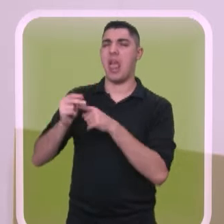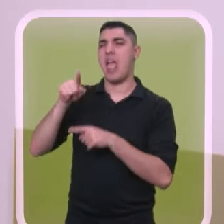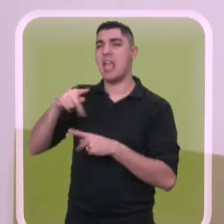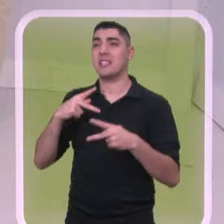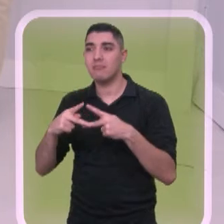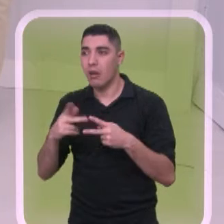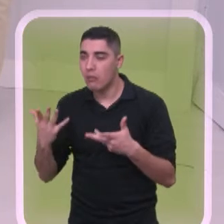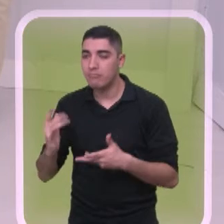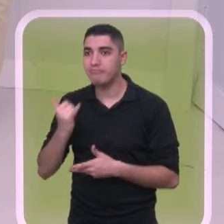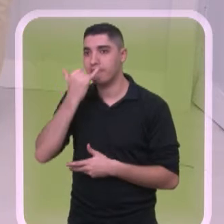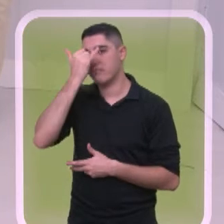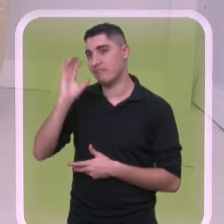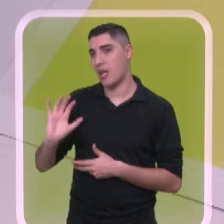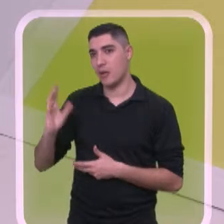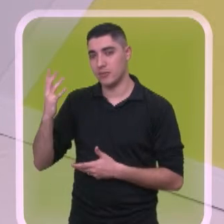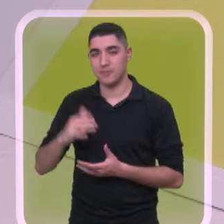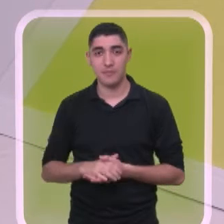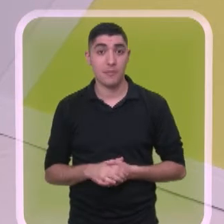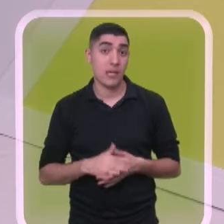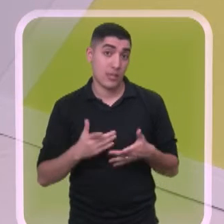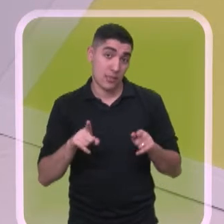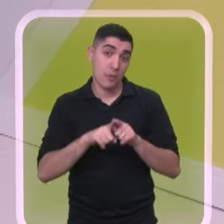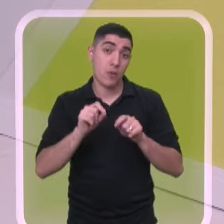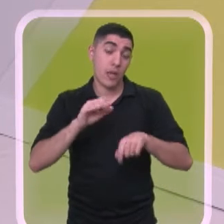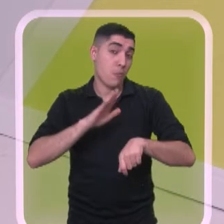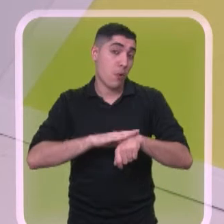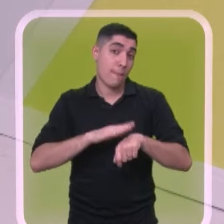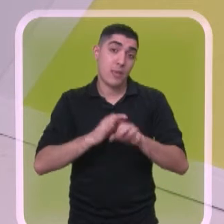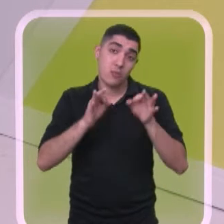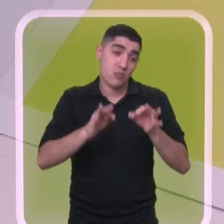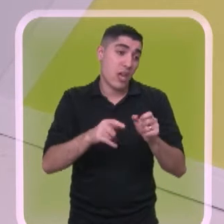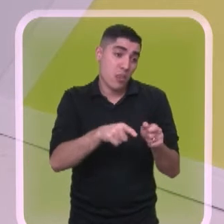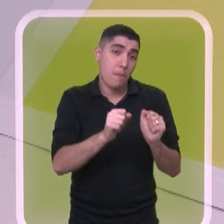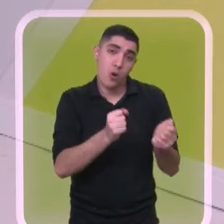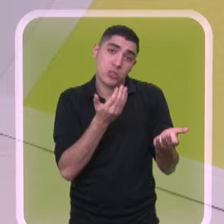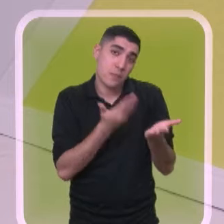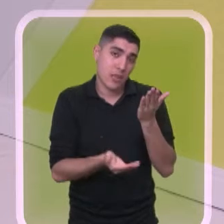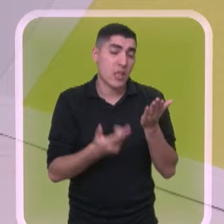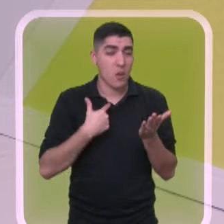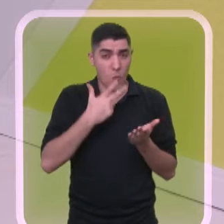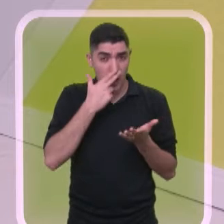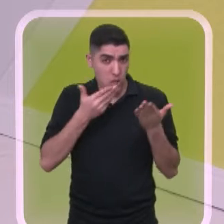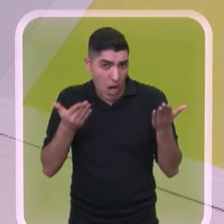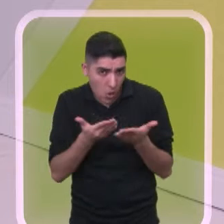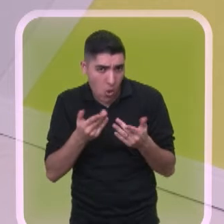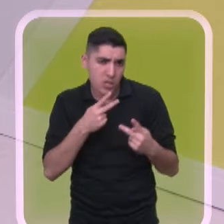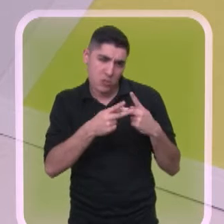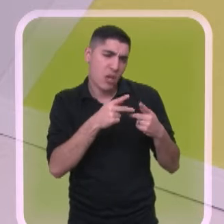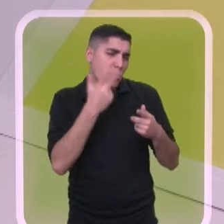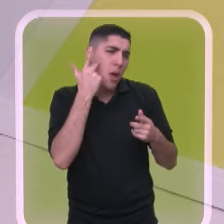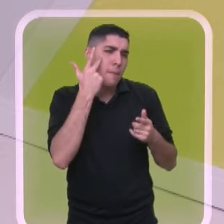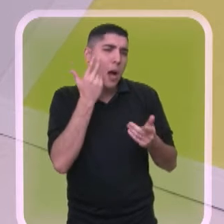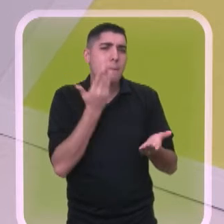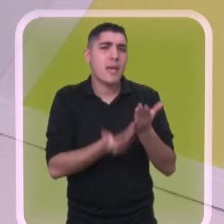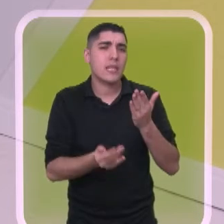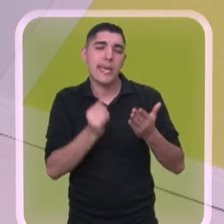Tem aquele lado, né? Tem um momento certo para perder e talvez esse tenha sido. Dá para, né? Melhor obviamente, São José ficar em segundo, onde ele